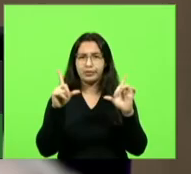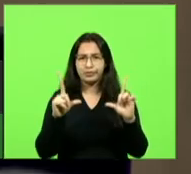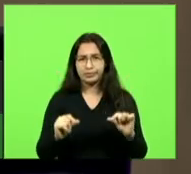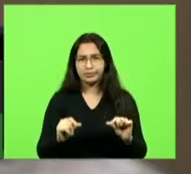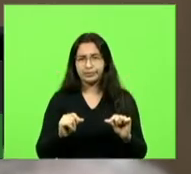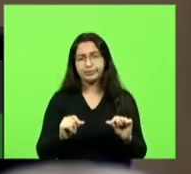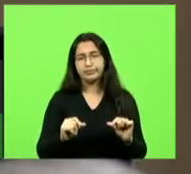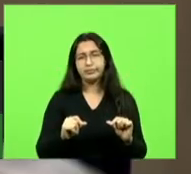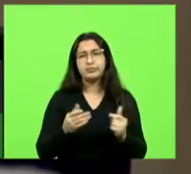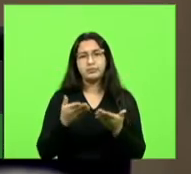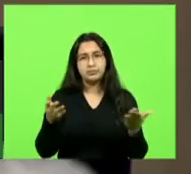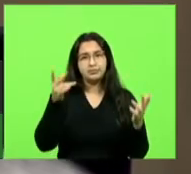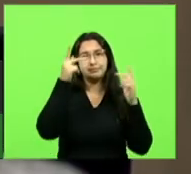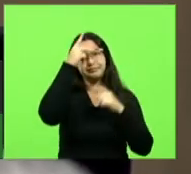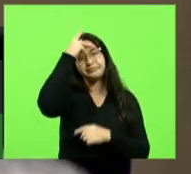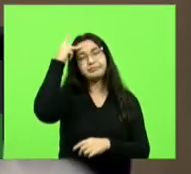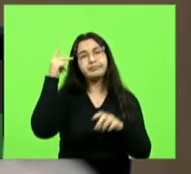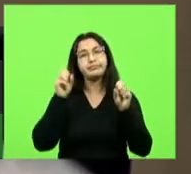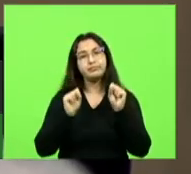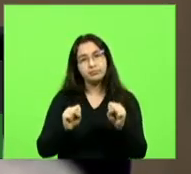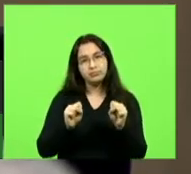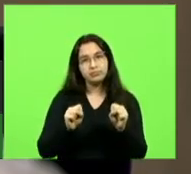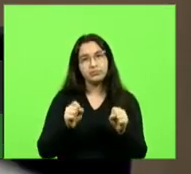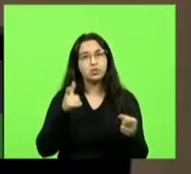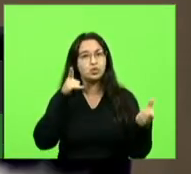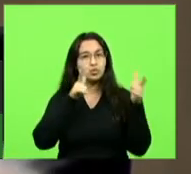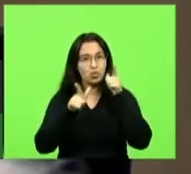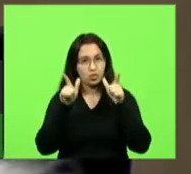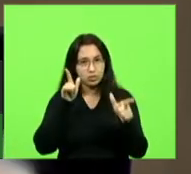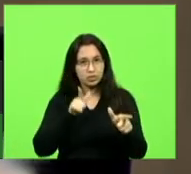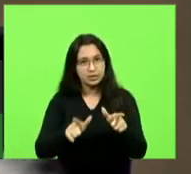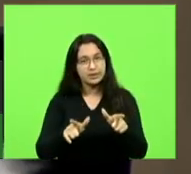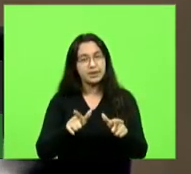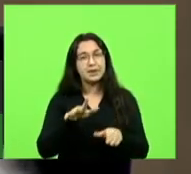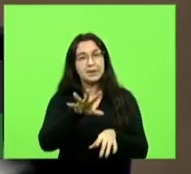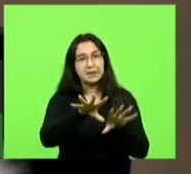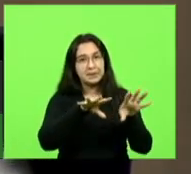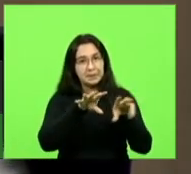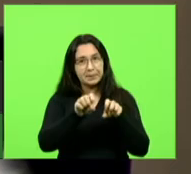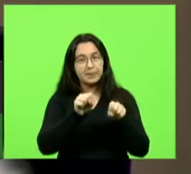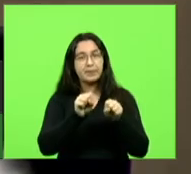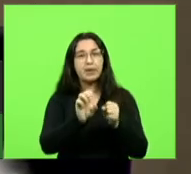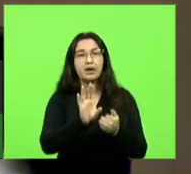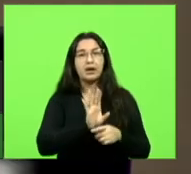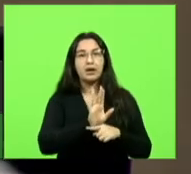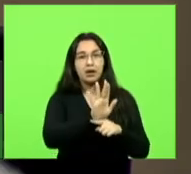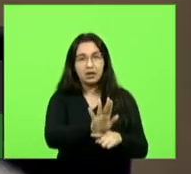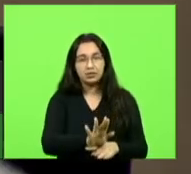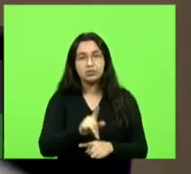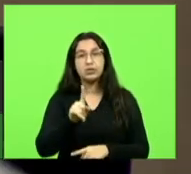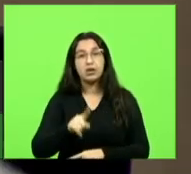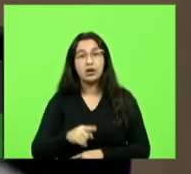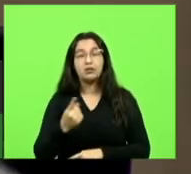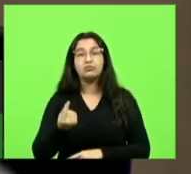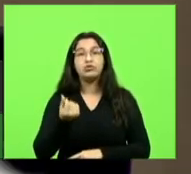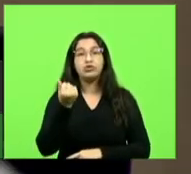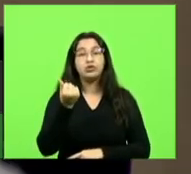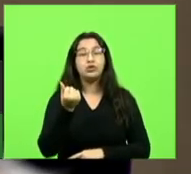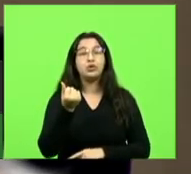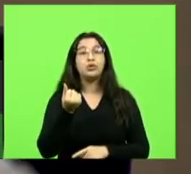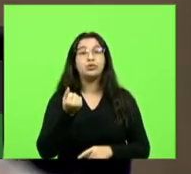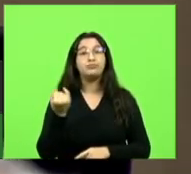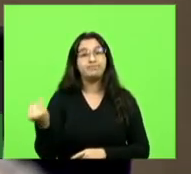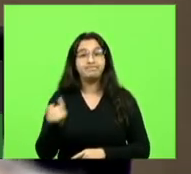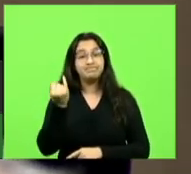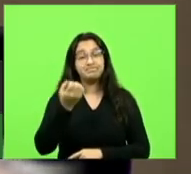pessoas possam ter esse acesso, as pessoas que realmente necessitam, precisam. É um recurso muito bem-vindo e,